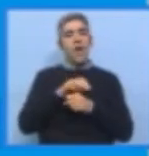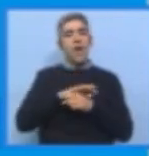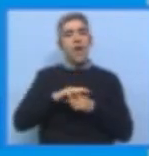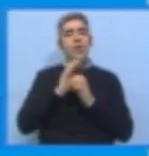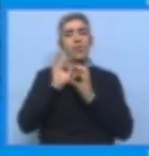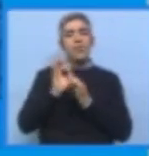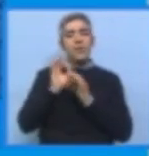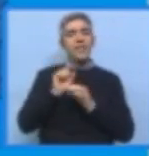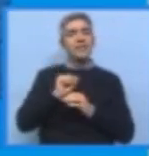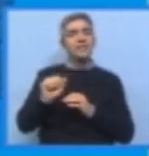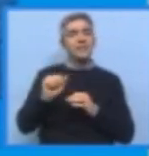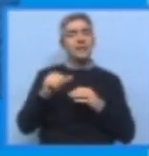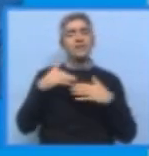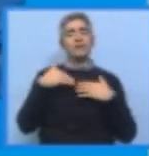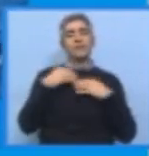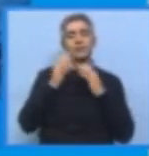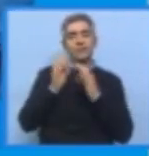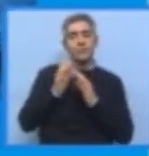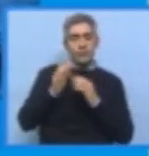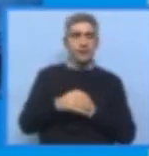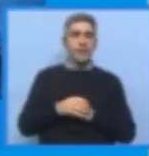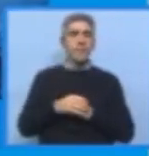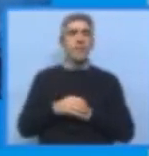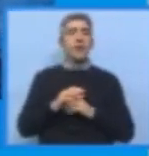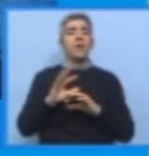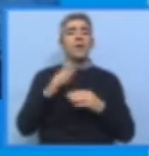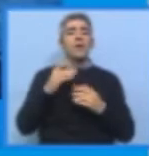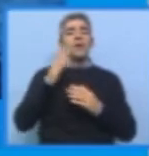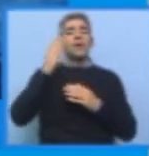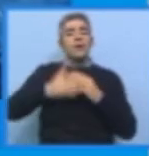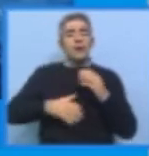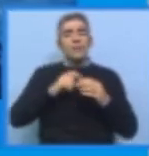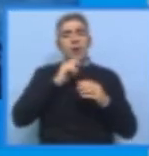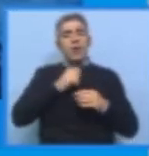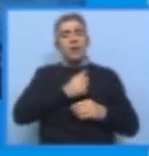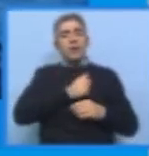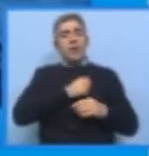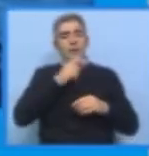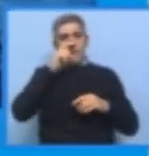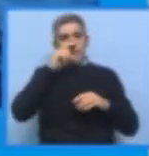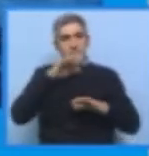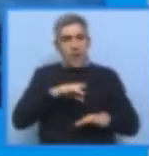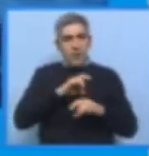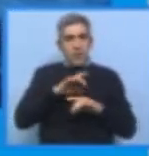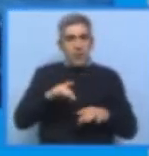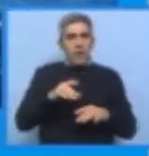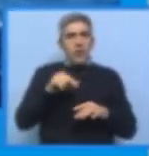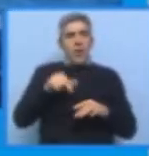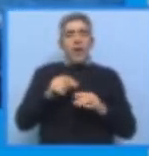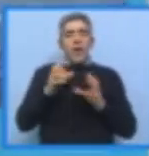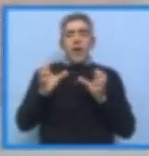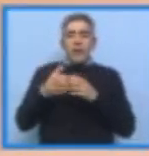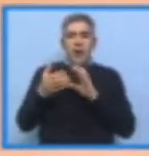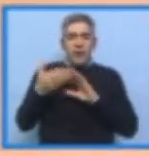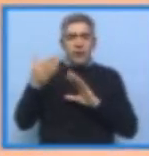e qualquer situação em que haja uma paragem cardiorrespiratória a nível hospitalar é ativada a equipa de